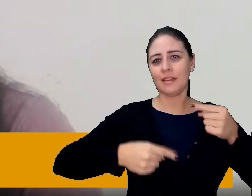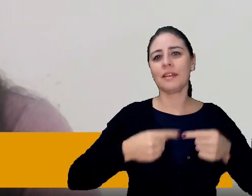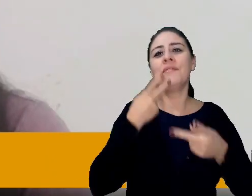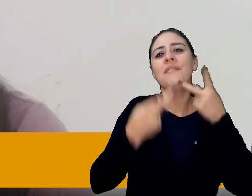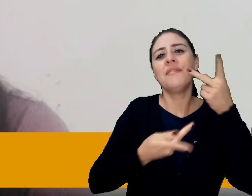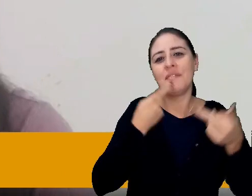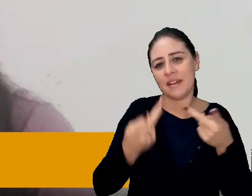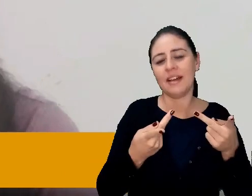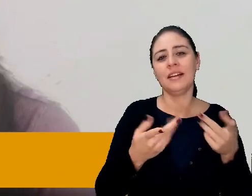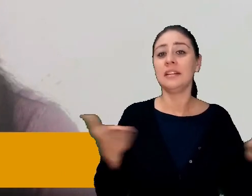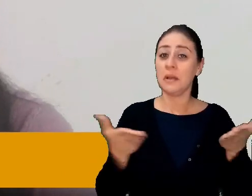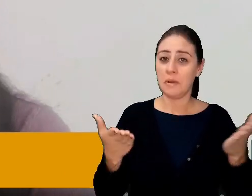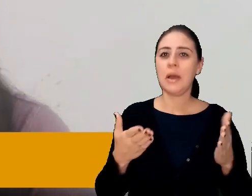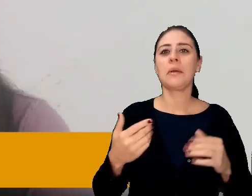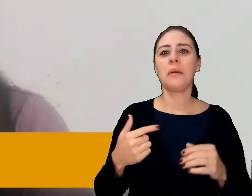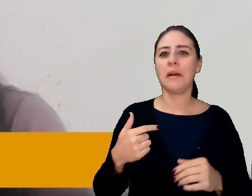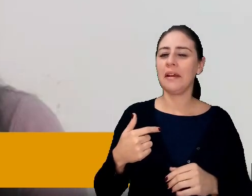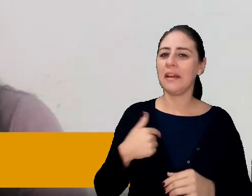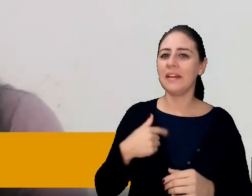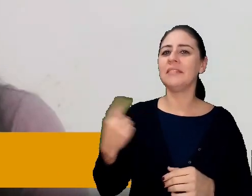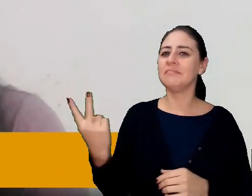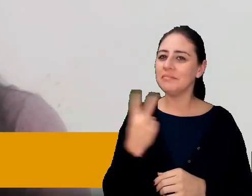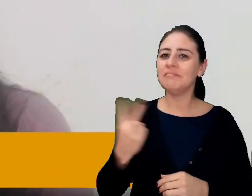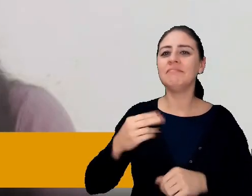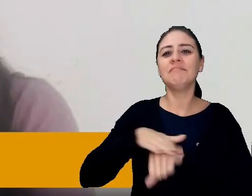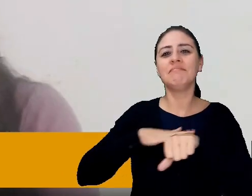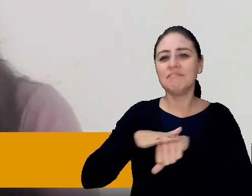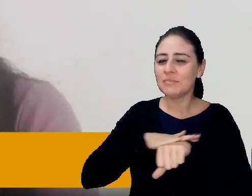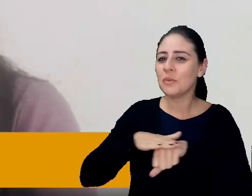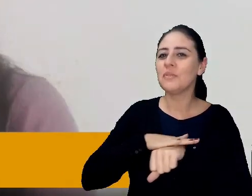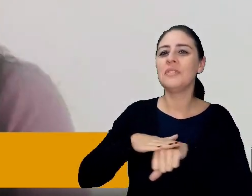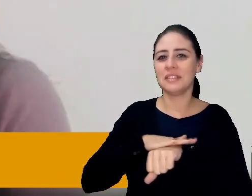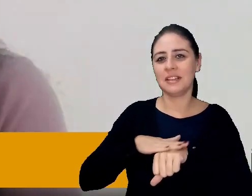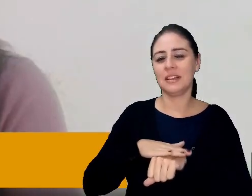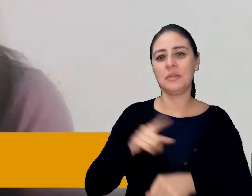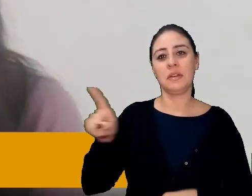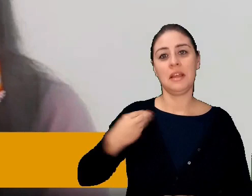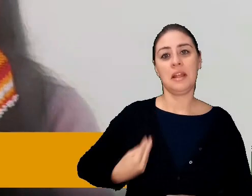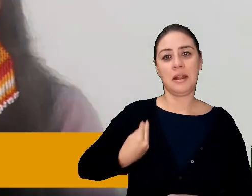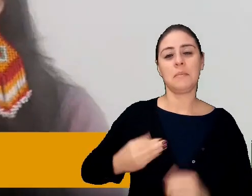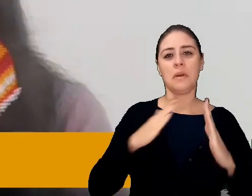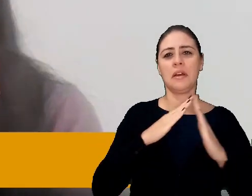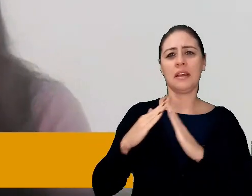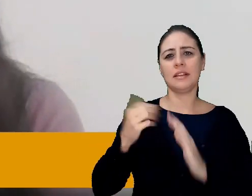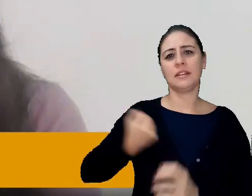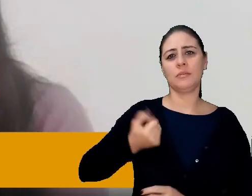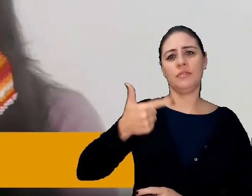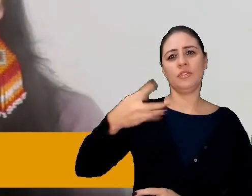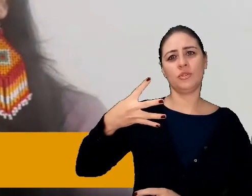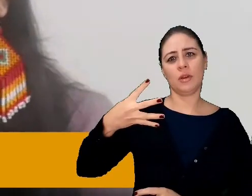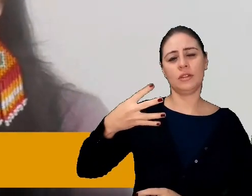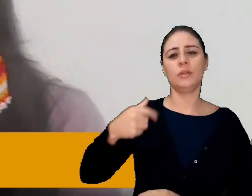E agora eu pego muito ela, assim, a gente conversa, né? Ela mora aqui, ela mora na casa 24, eu moro na casa 35.